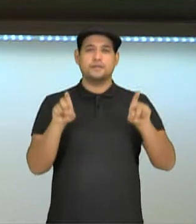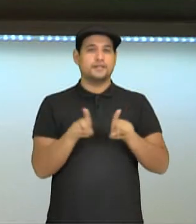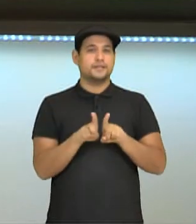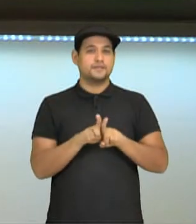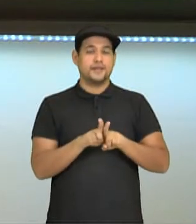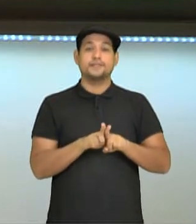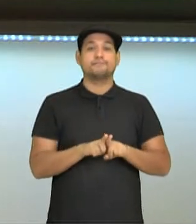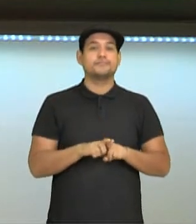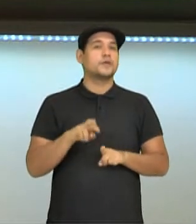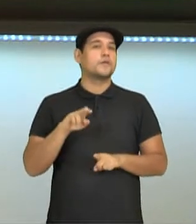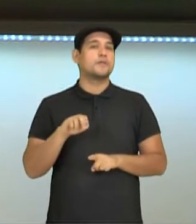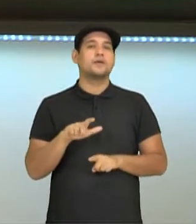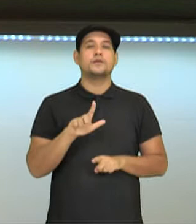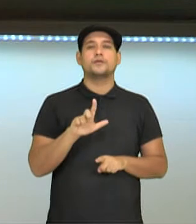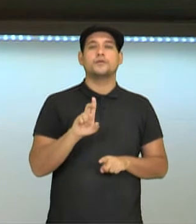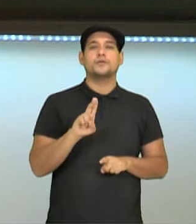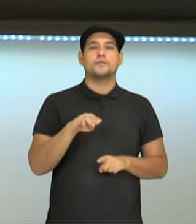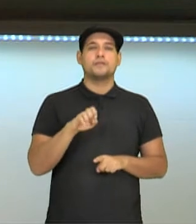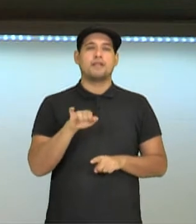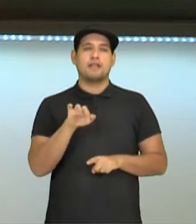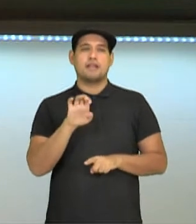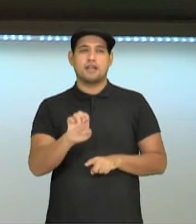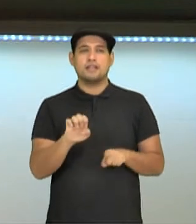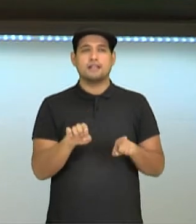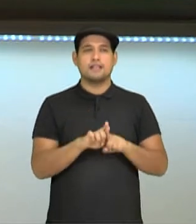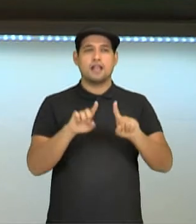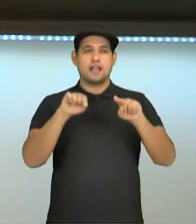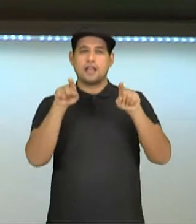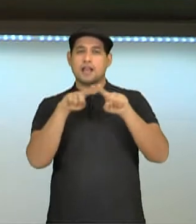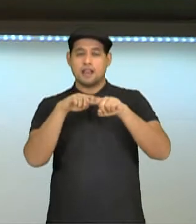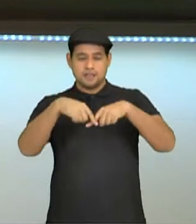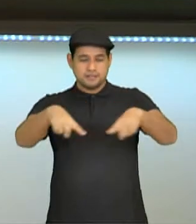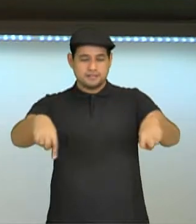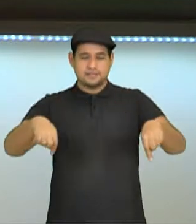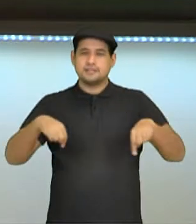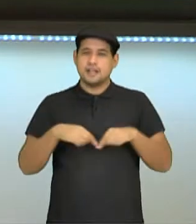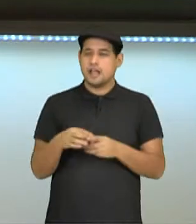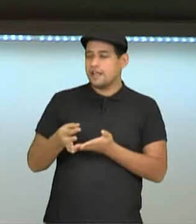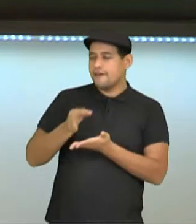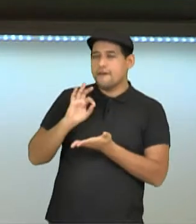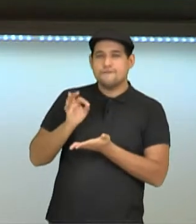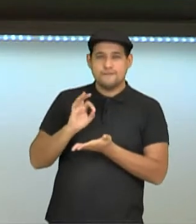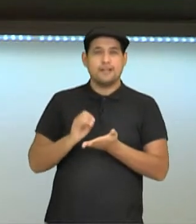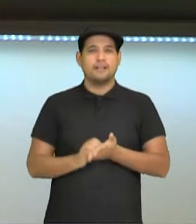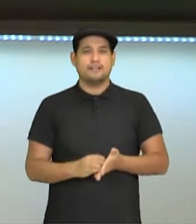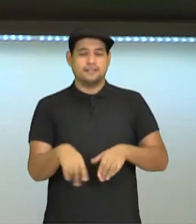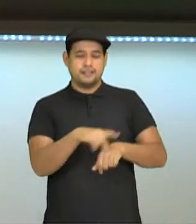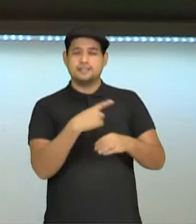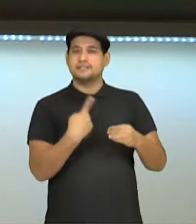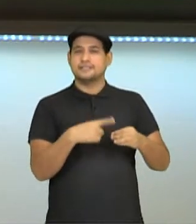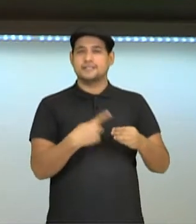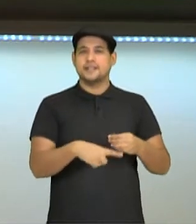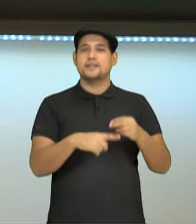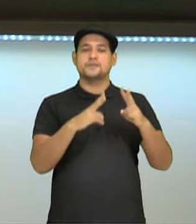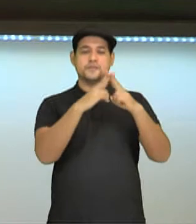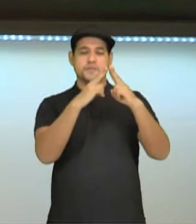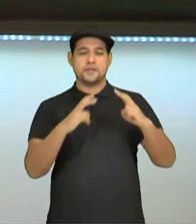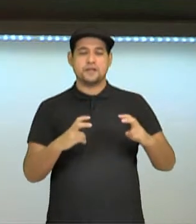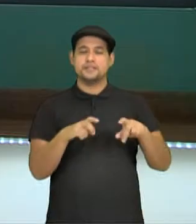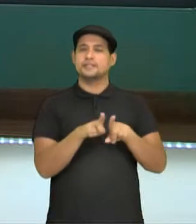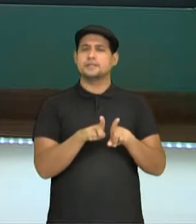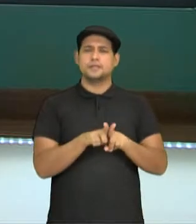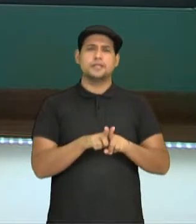irmãos Lumière, né? Naquela sala, naquele café lá em Paris, que eu já contei para vocês, né?